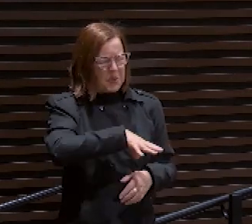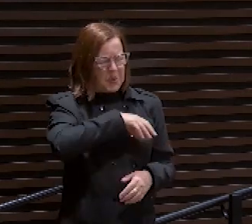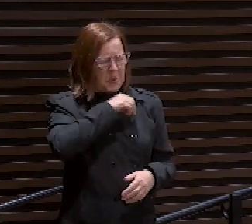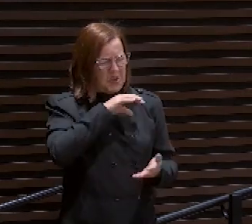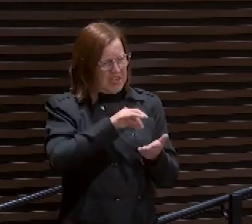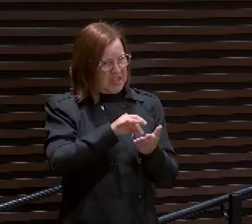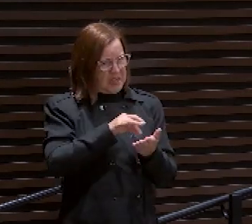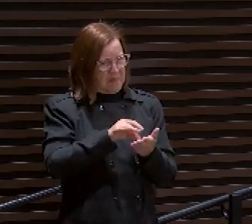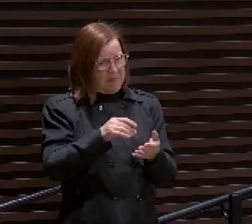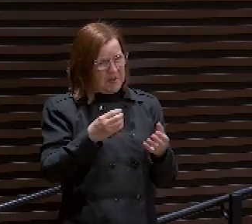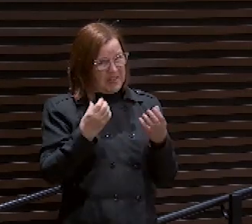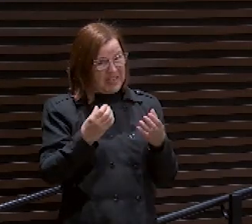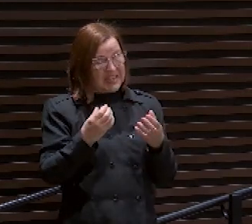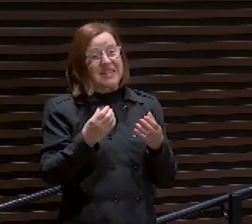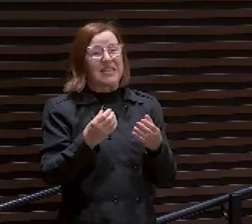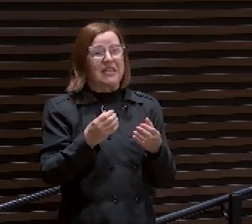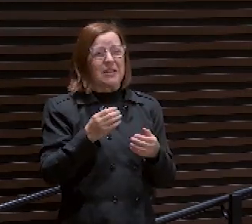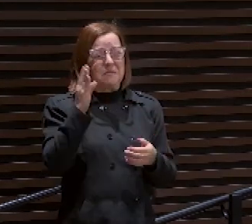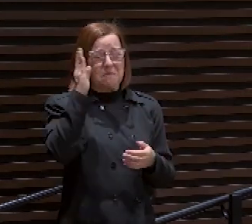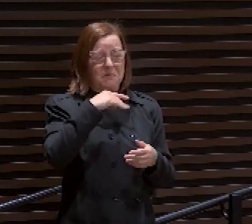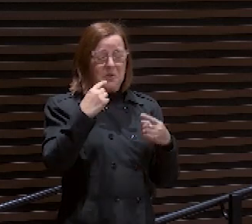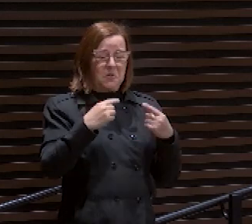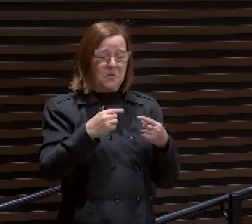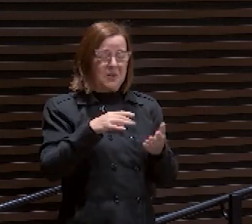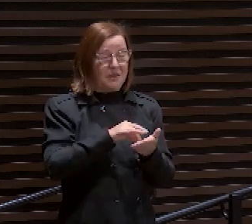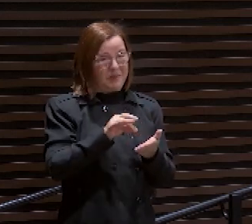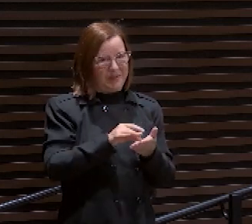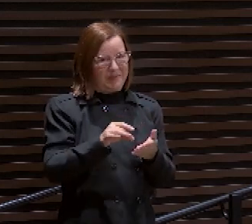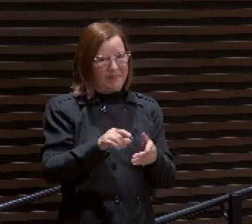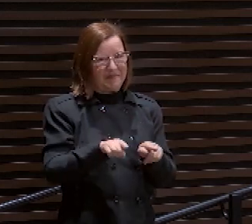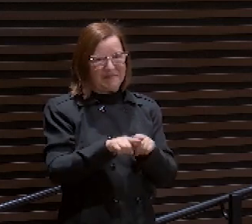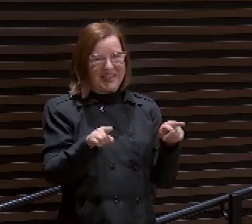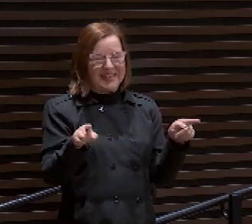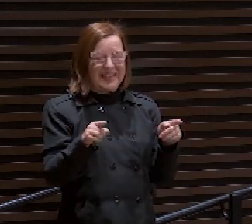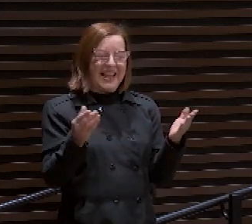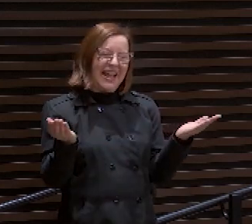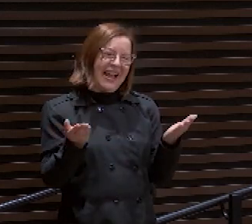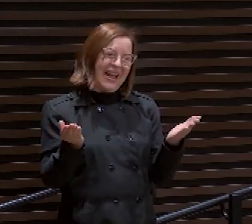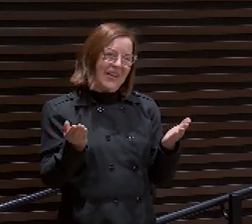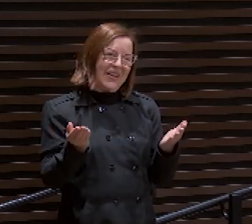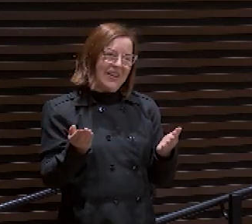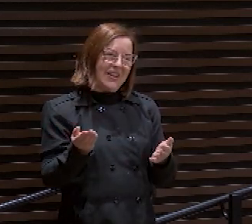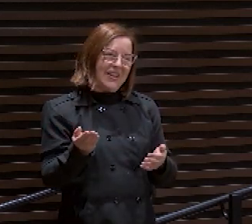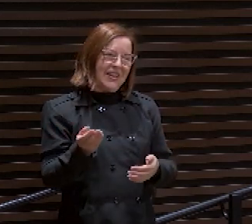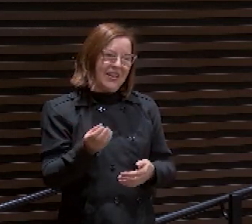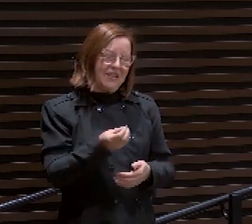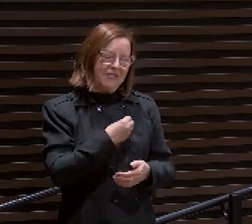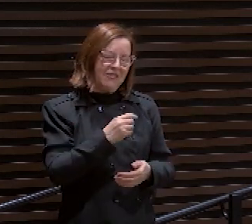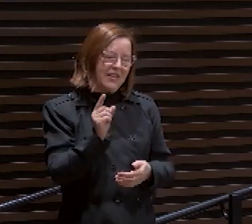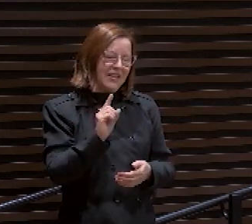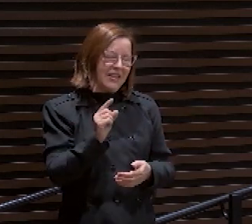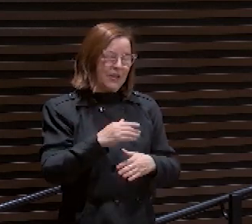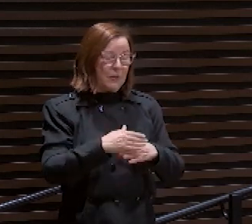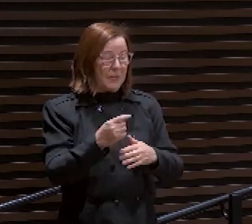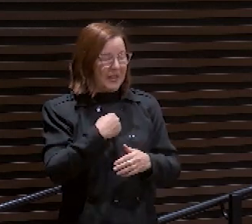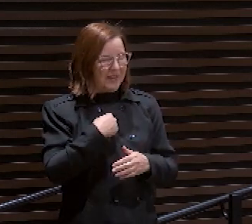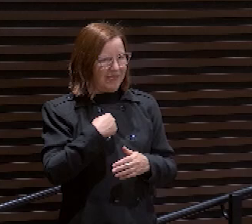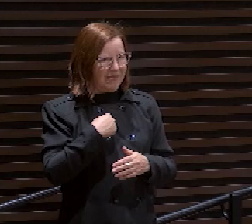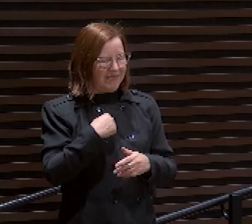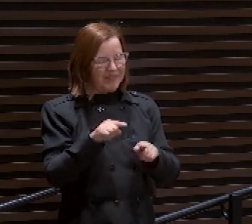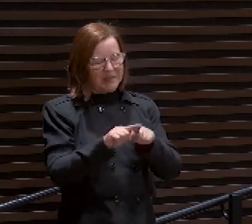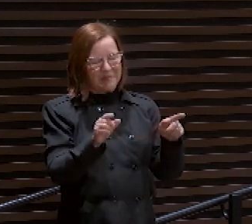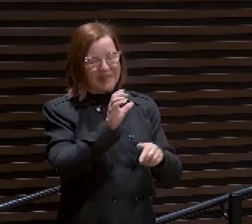que é Cristo que habita em nós. Vivo não mais eu, mas Cristo vive em mim. O texto da segunda carta